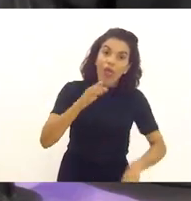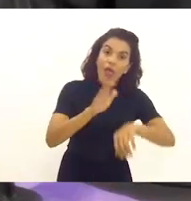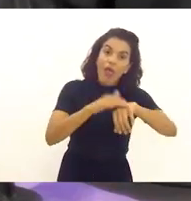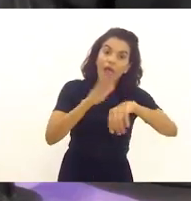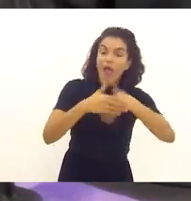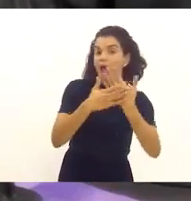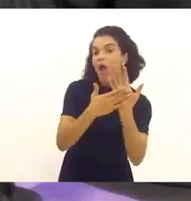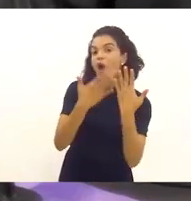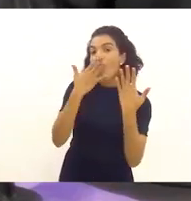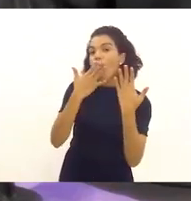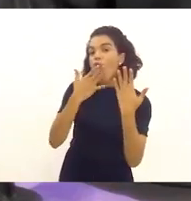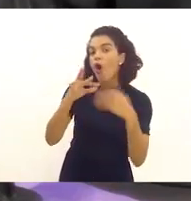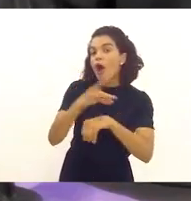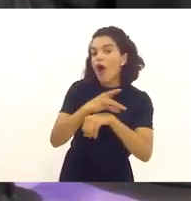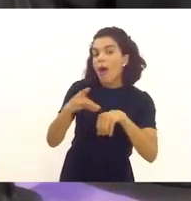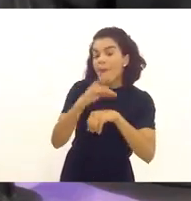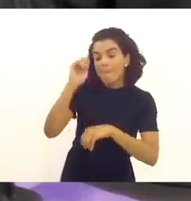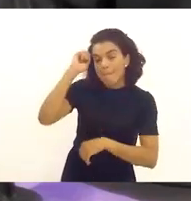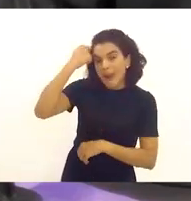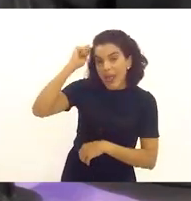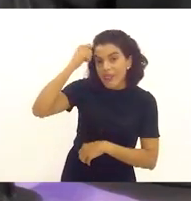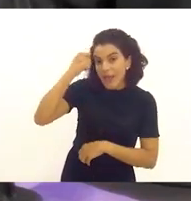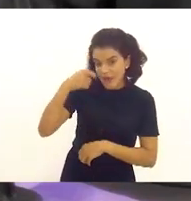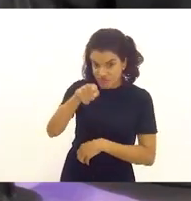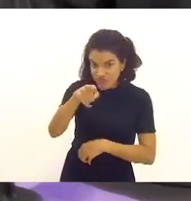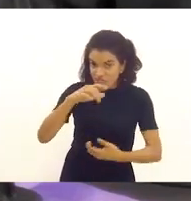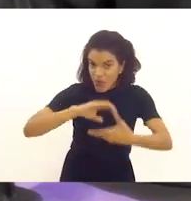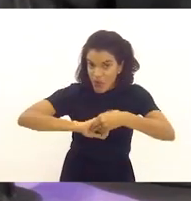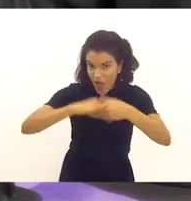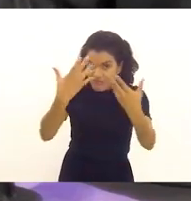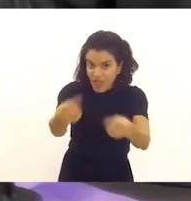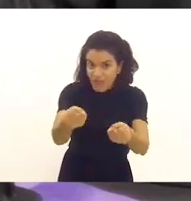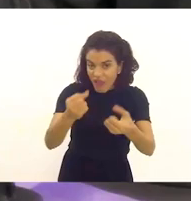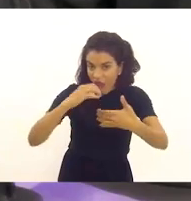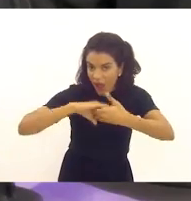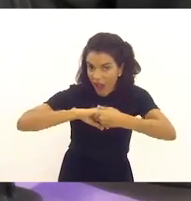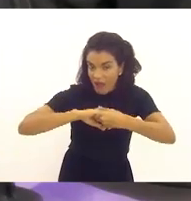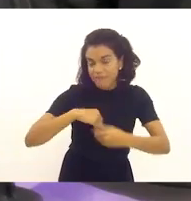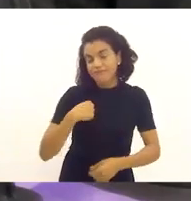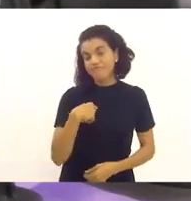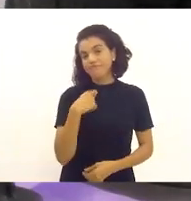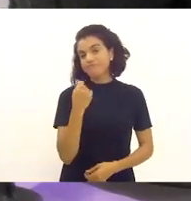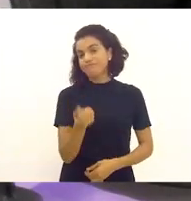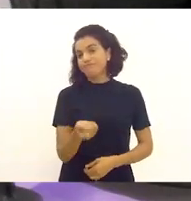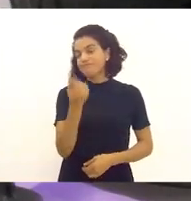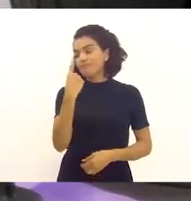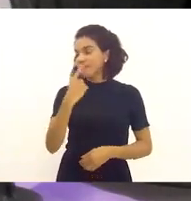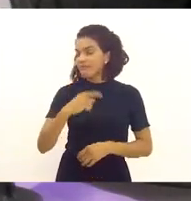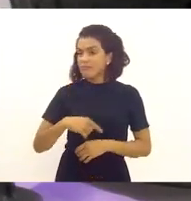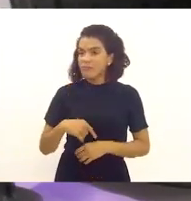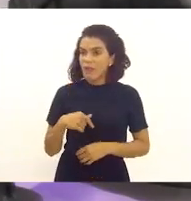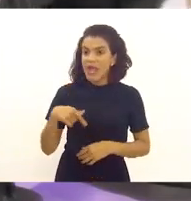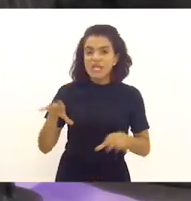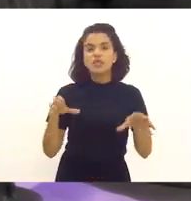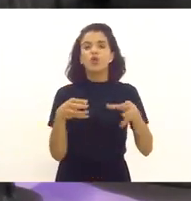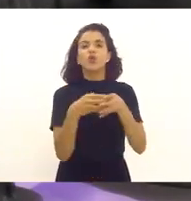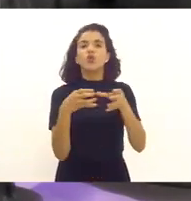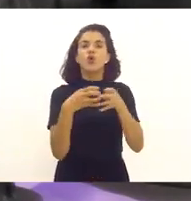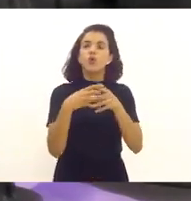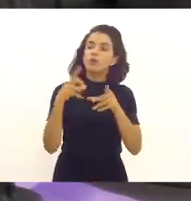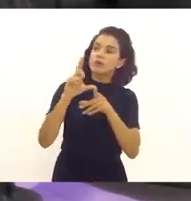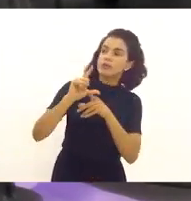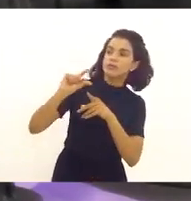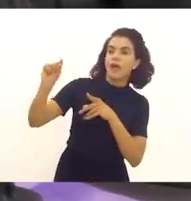favelado e estiver ferida se tem gente que vai segurar gente que não segurar não tem gente que não segura não mas olha a gente precisa aqui pelo menos esse grupo sair daqui